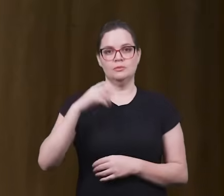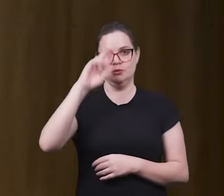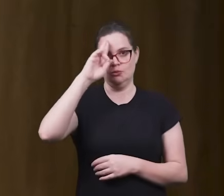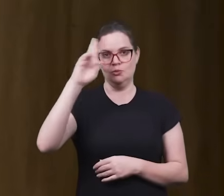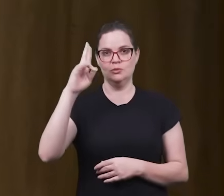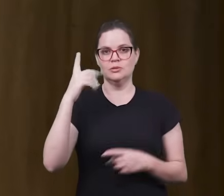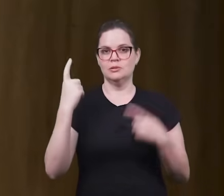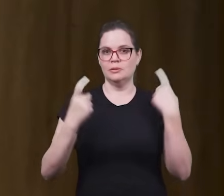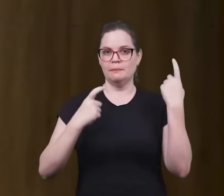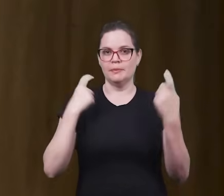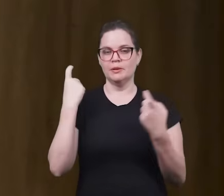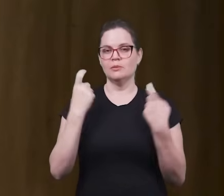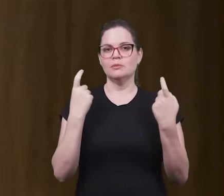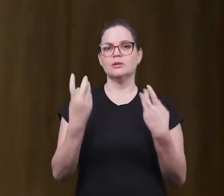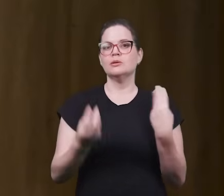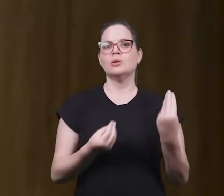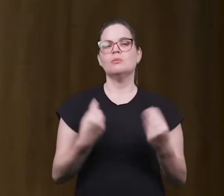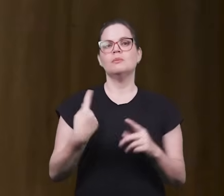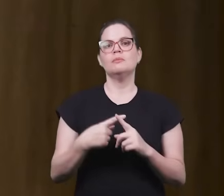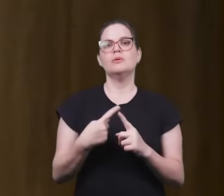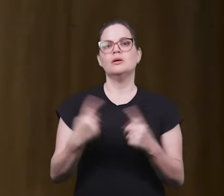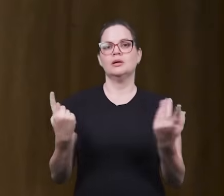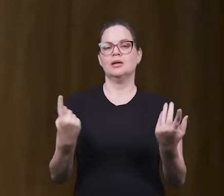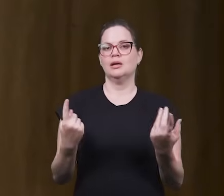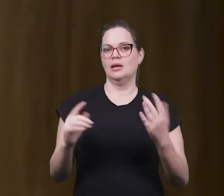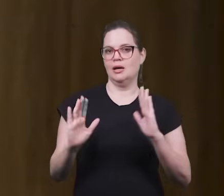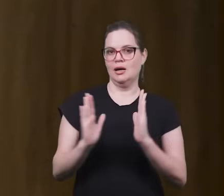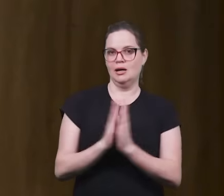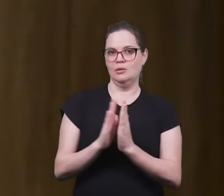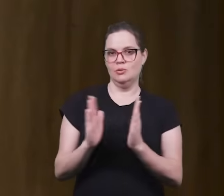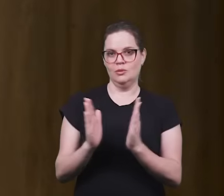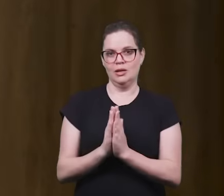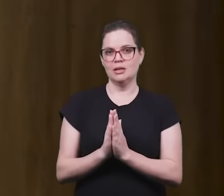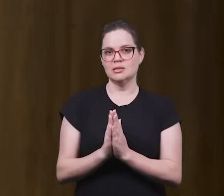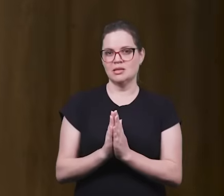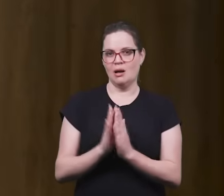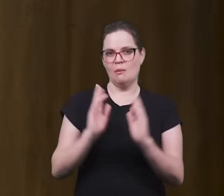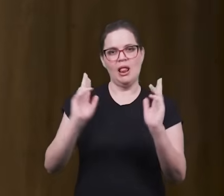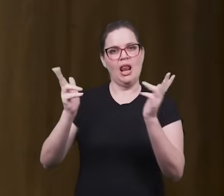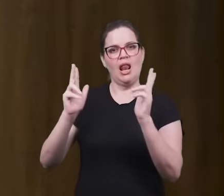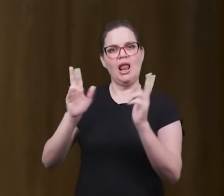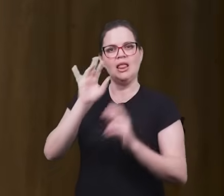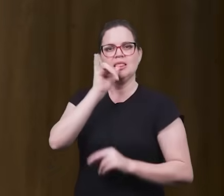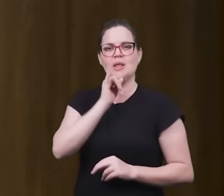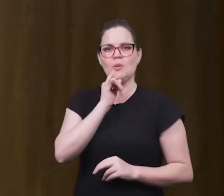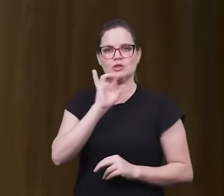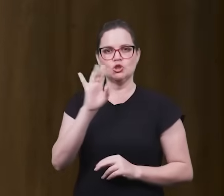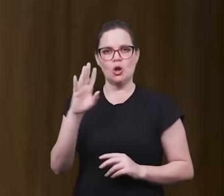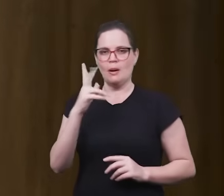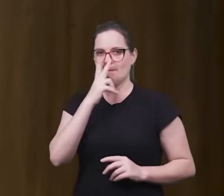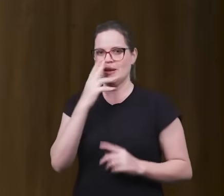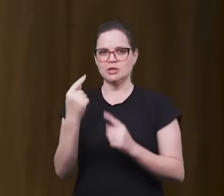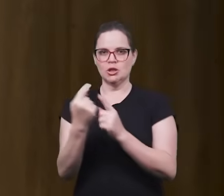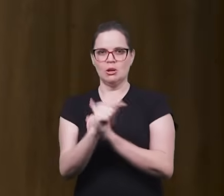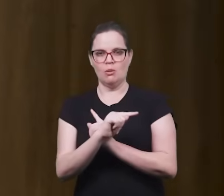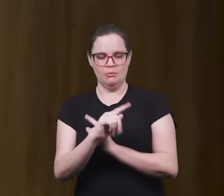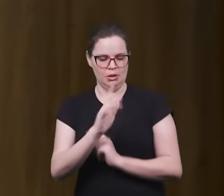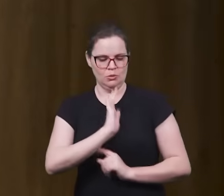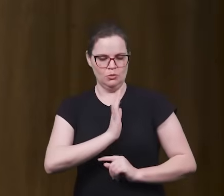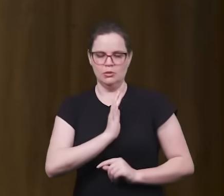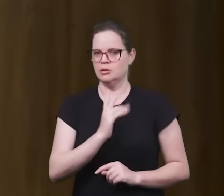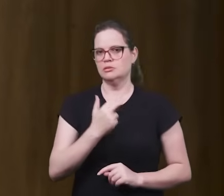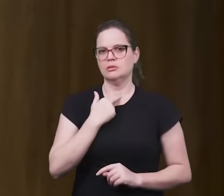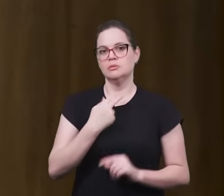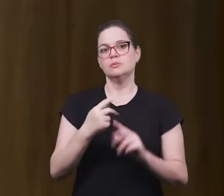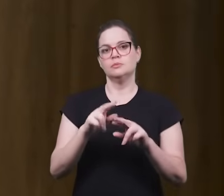Senhor, que a oração de lábios ela esteja relacionada ao que está no nosso coração. Por isso a preocupação do